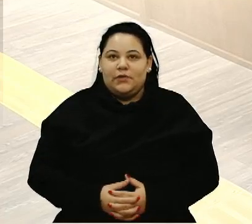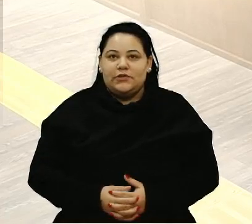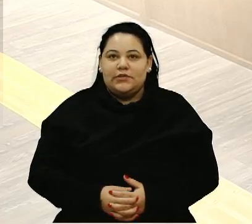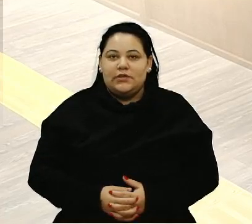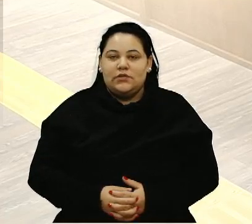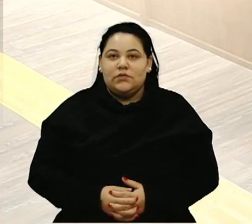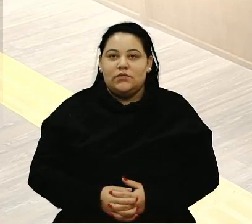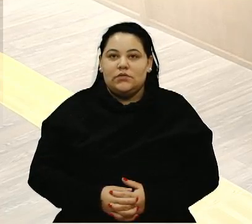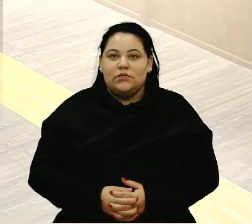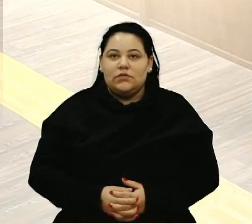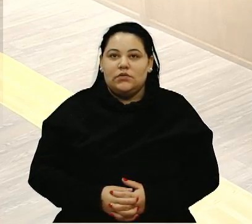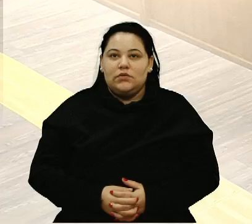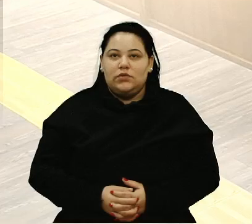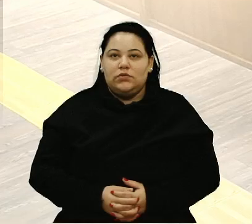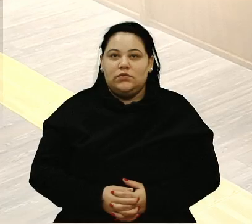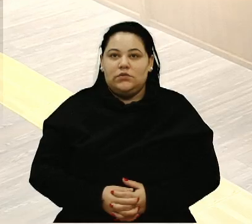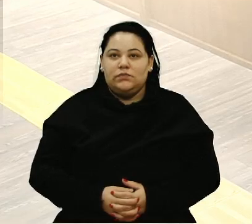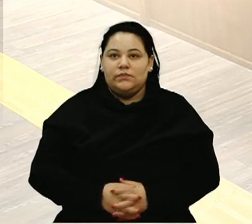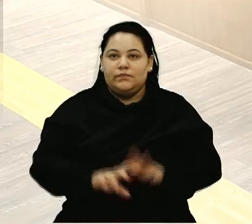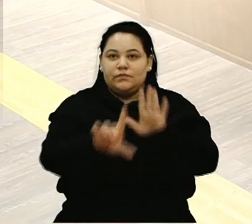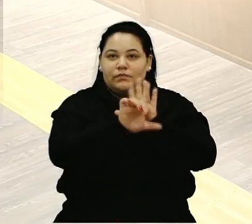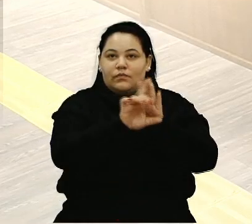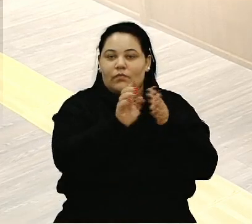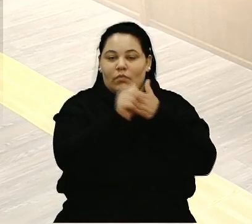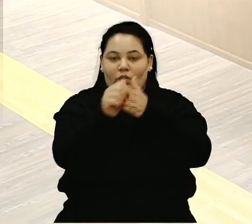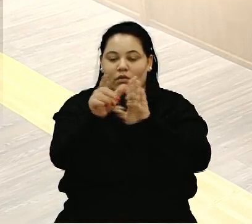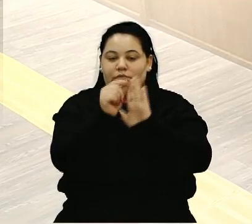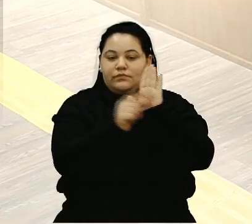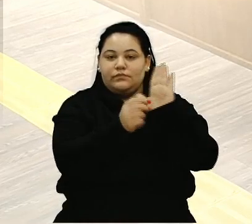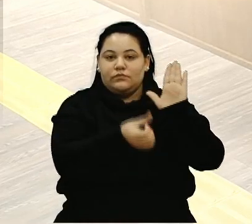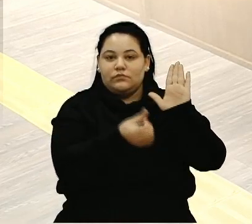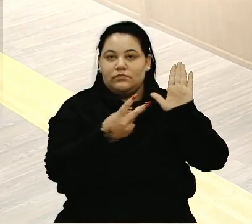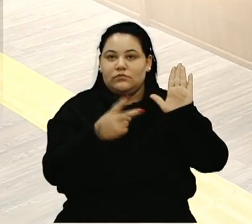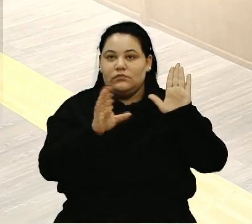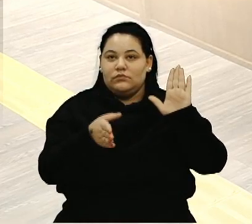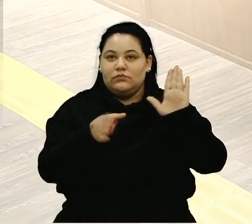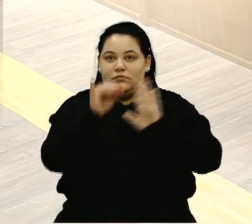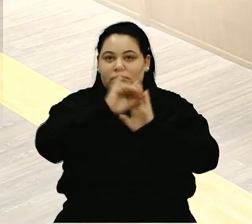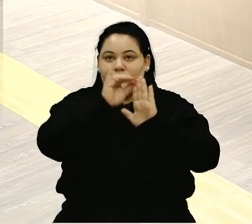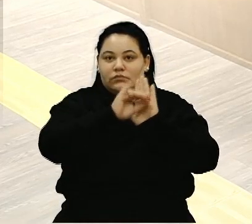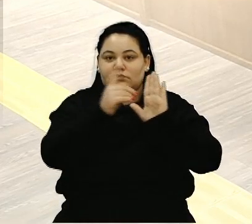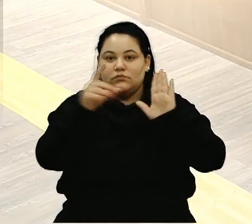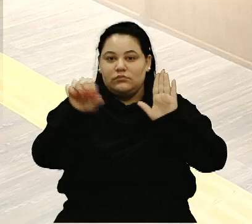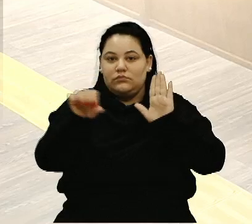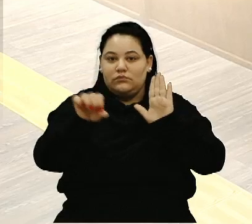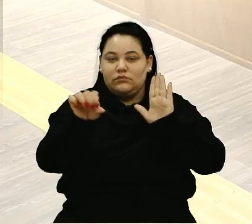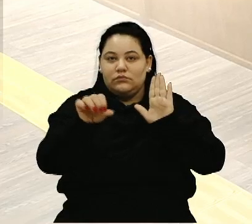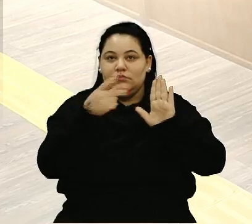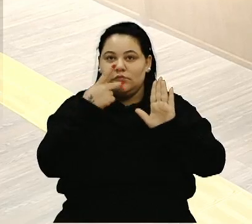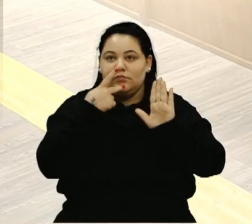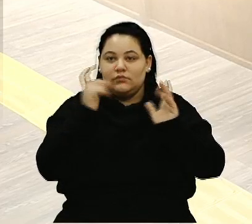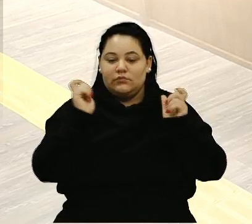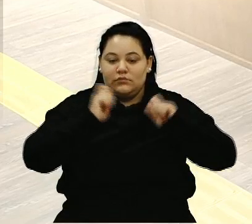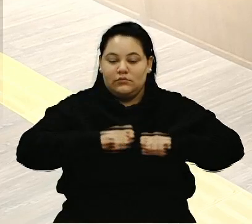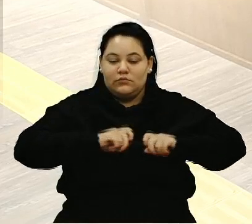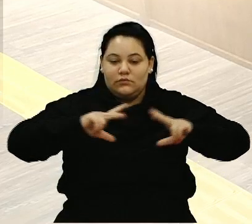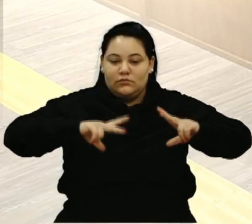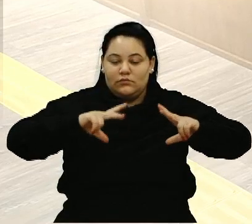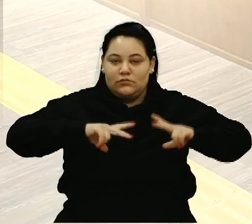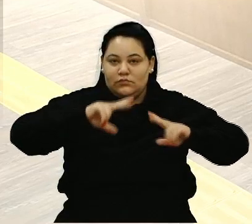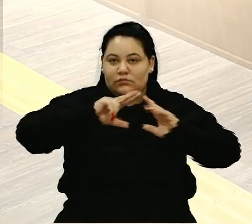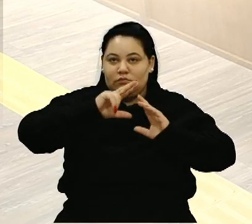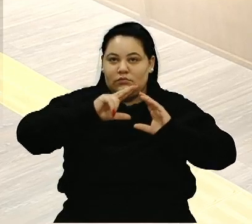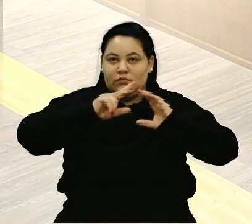matéria encontra previsão na Lei Orgânica Municipal, artigo 62, inciso 19º, que dispõe ser de competência privativa da Câmara Municipal